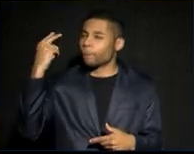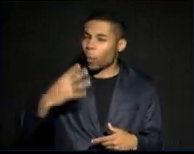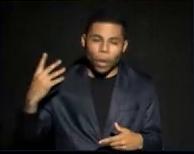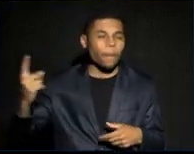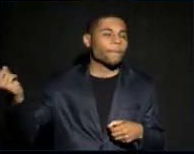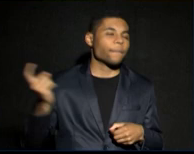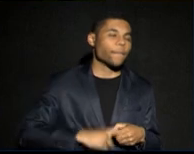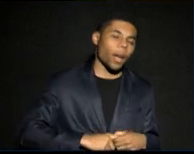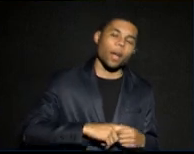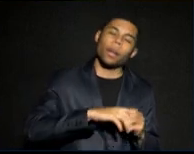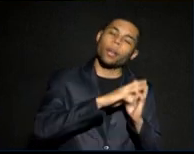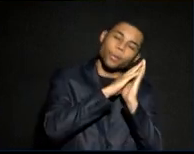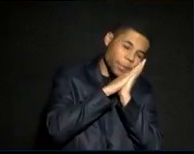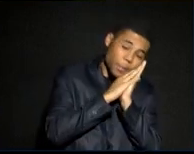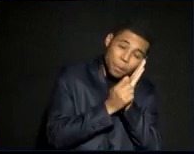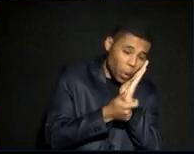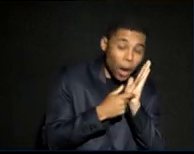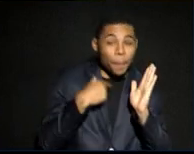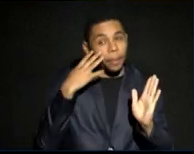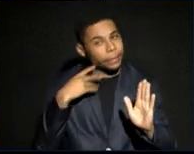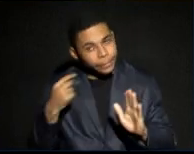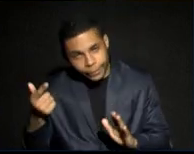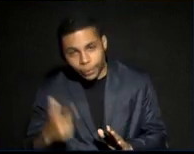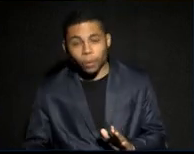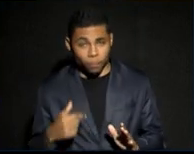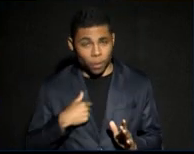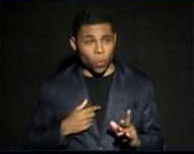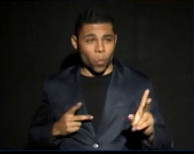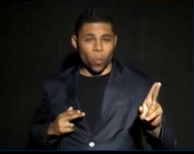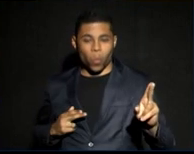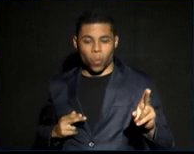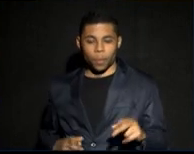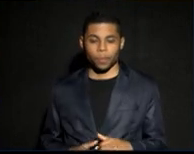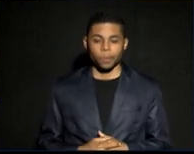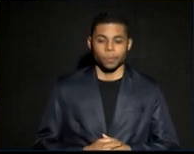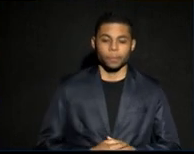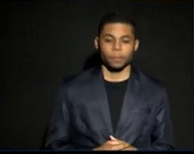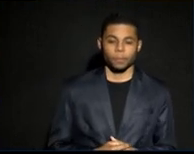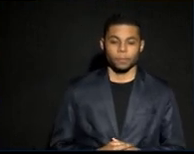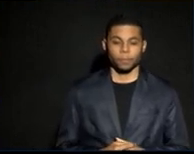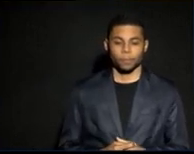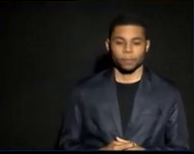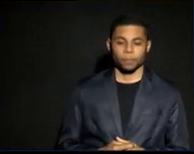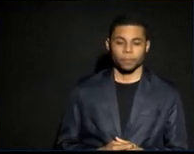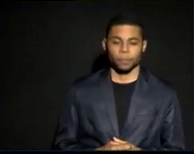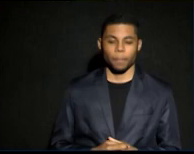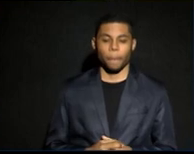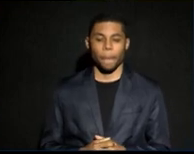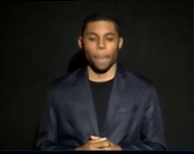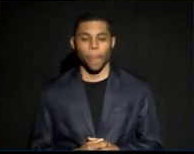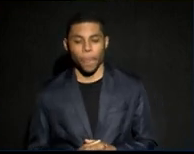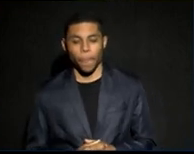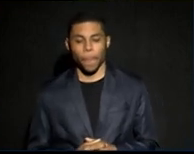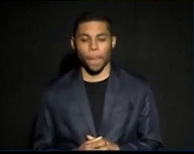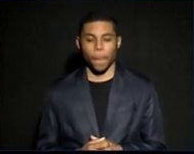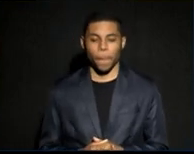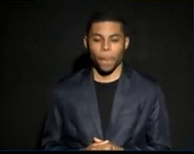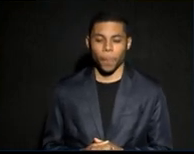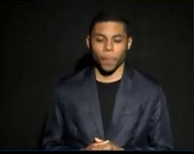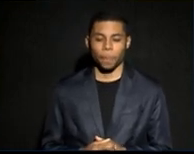24 horas isso eu garanto que é uma característica que eu tenho E aí e é agora Governador